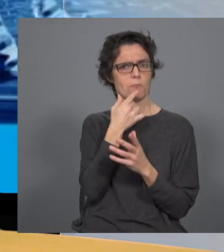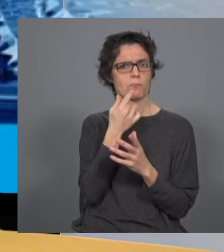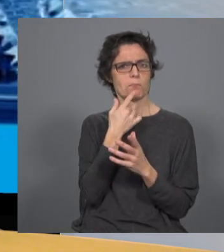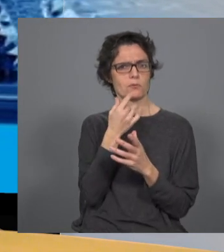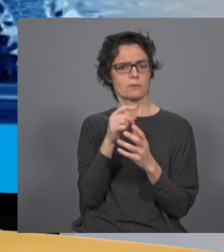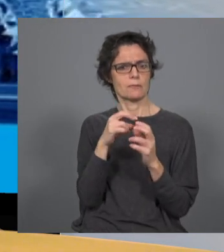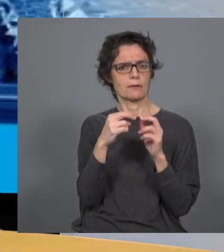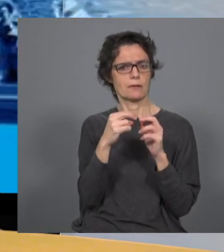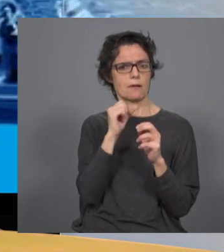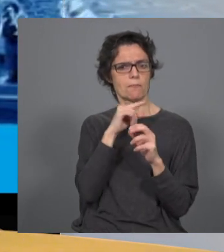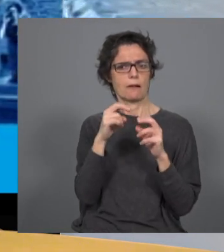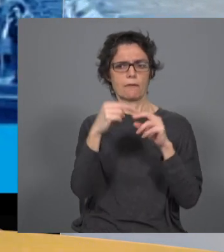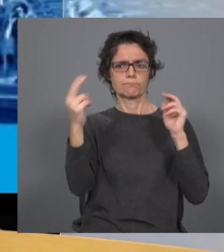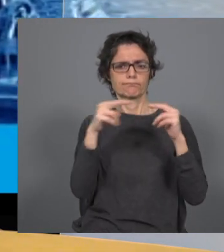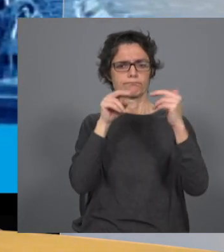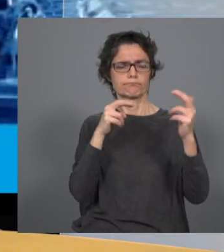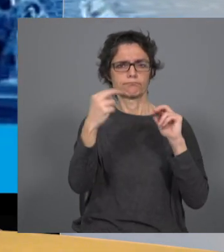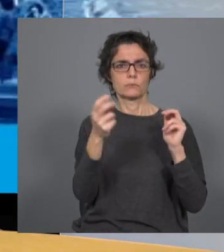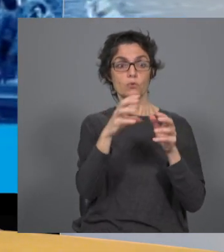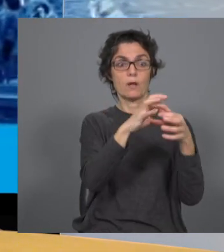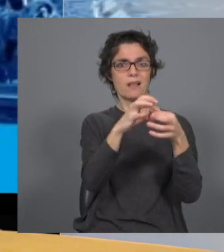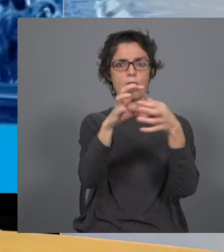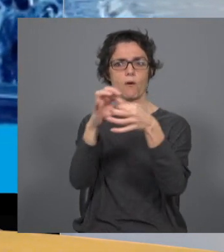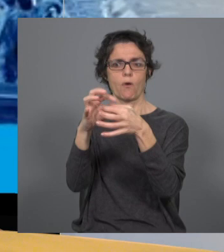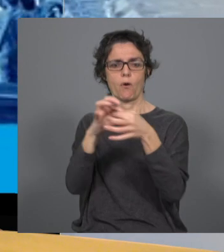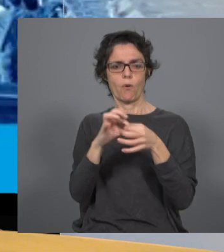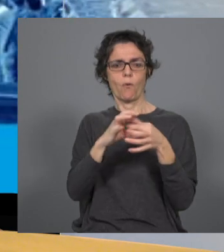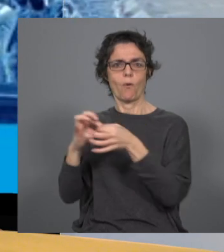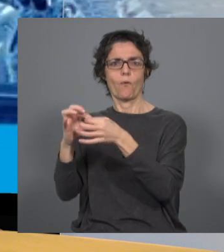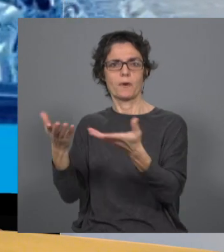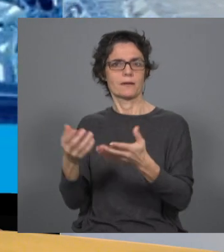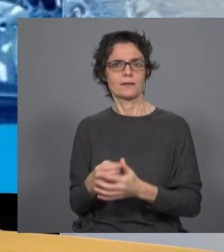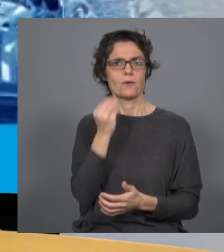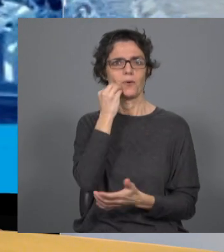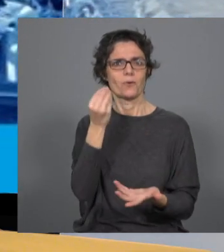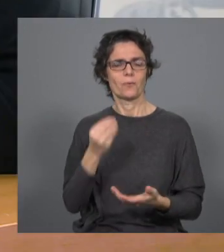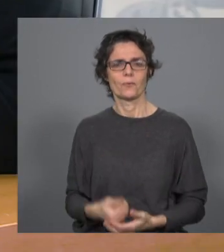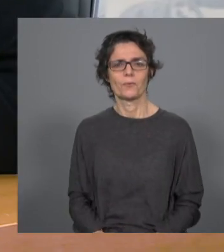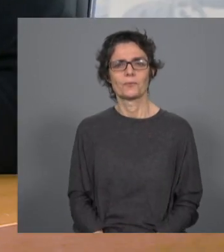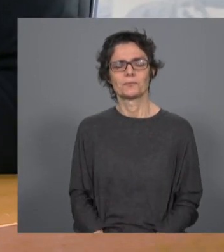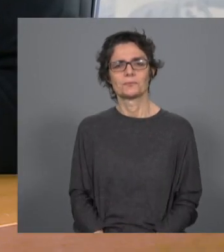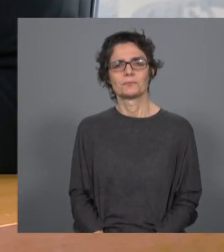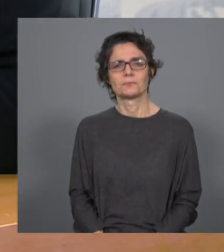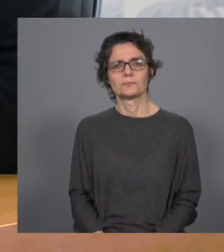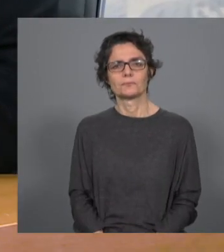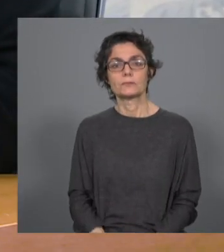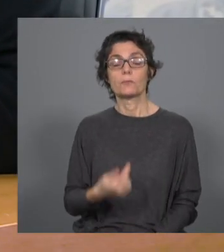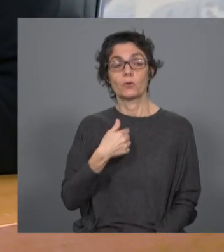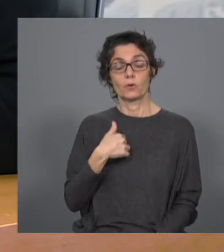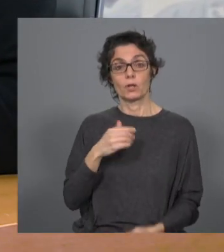sua vida, a sua vocação também neste caminho? Sim, é assim, eu terminei o 9º